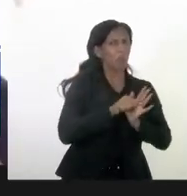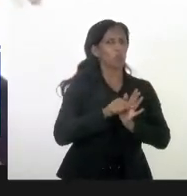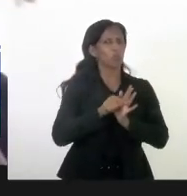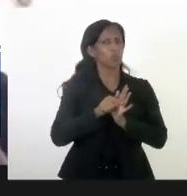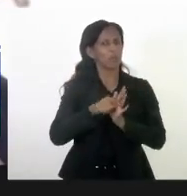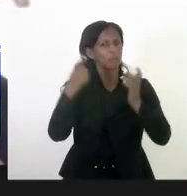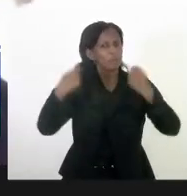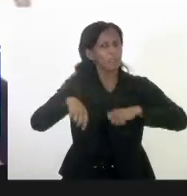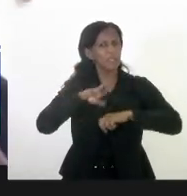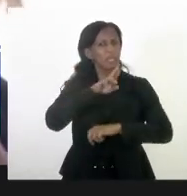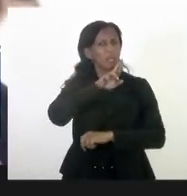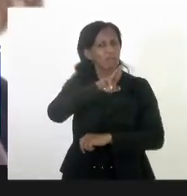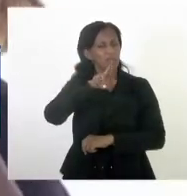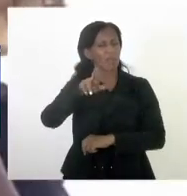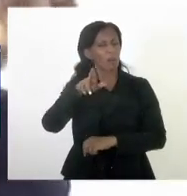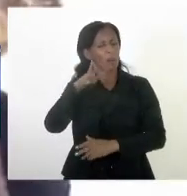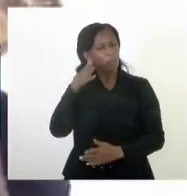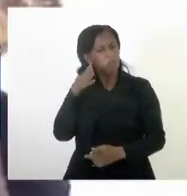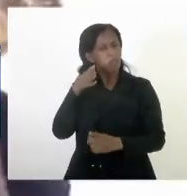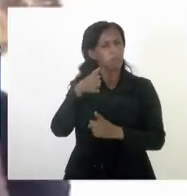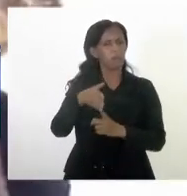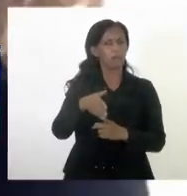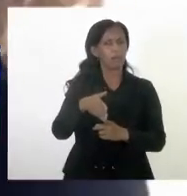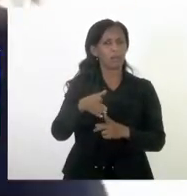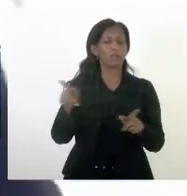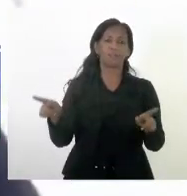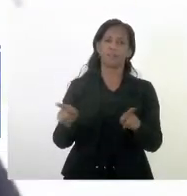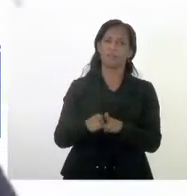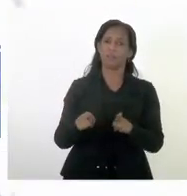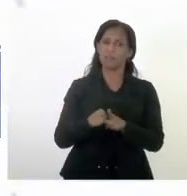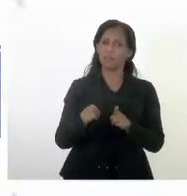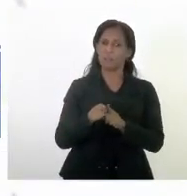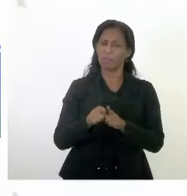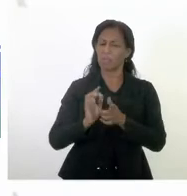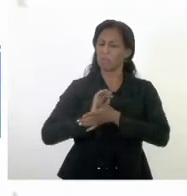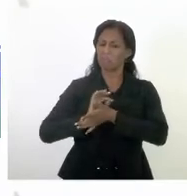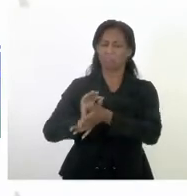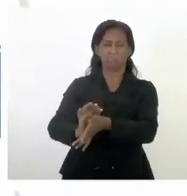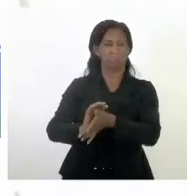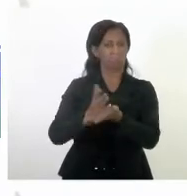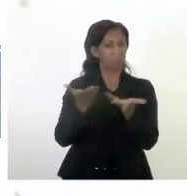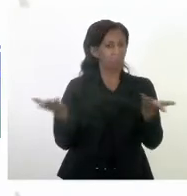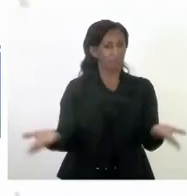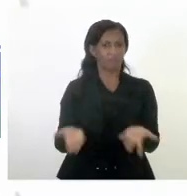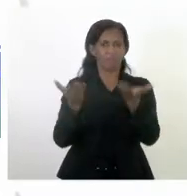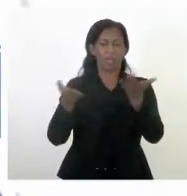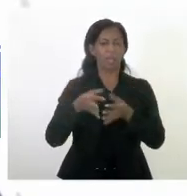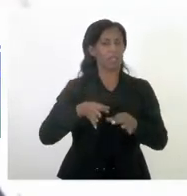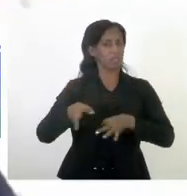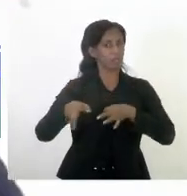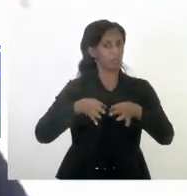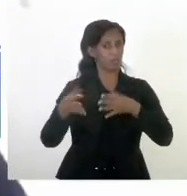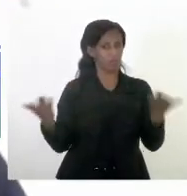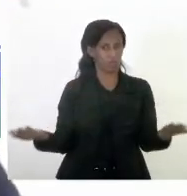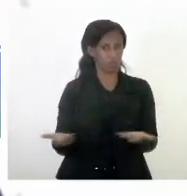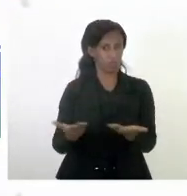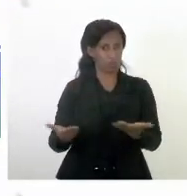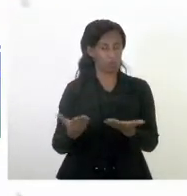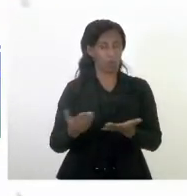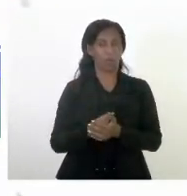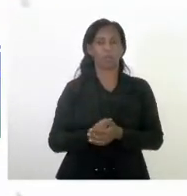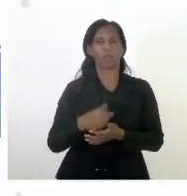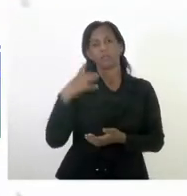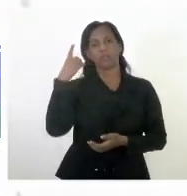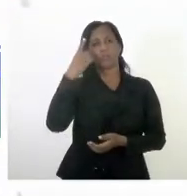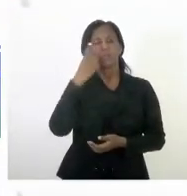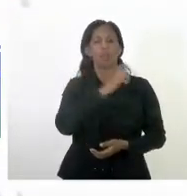que hoje é muito central. E, obviamente, sem nenhum prejuízo ou demérito a esse projeto agora, de autoria do deputado presidente